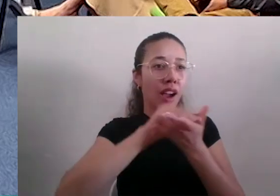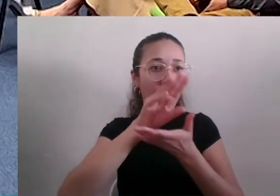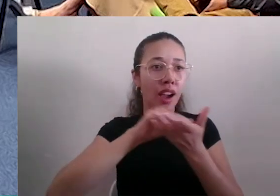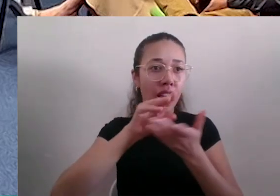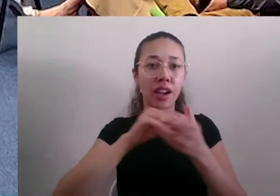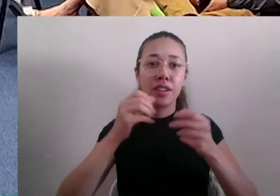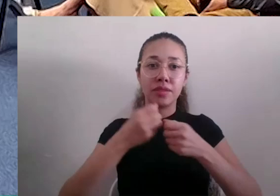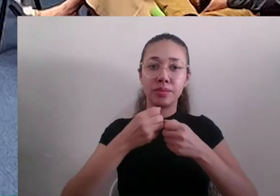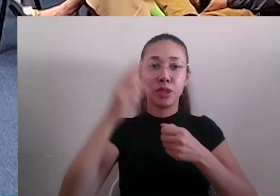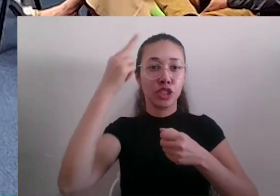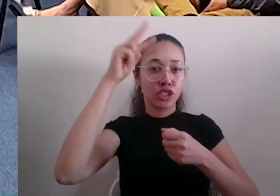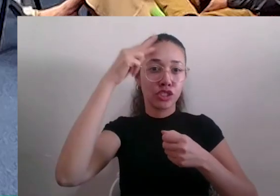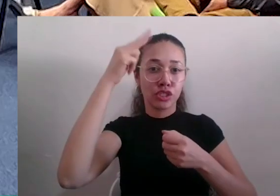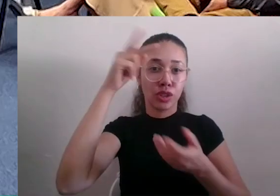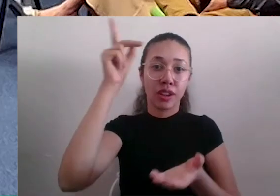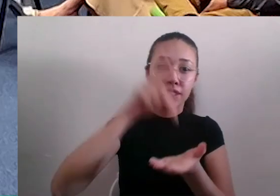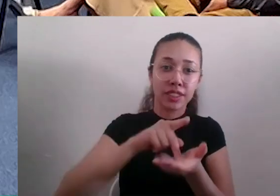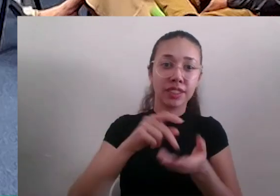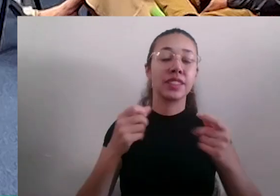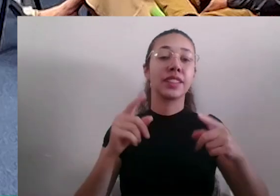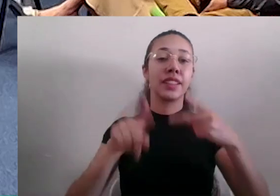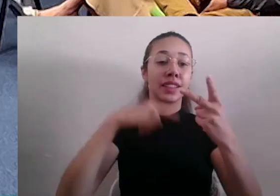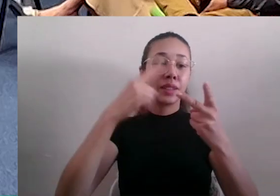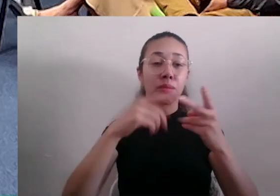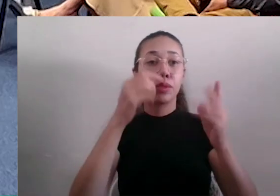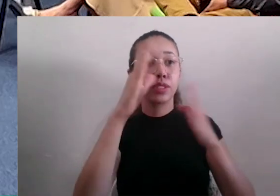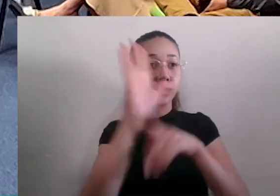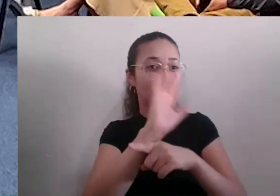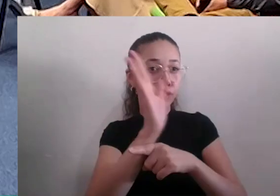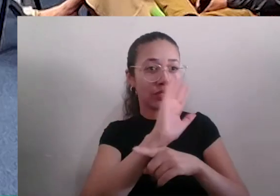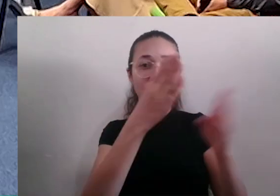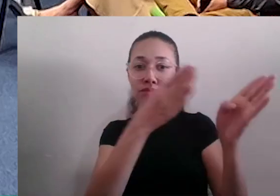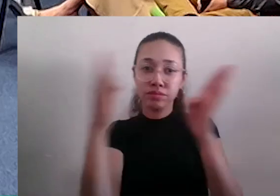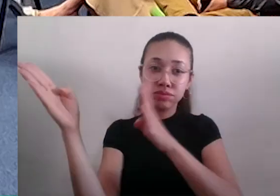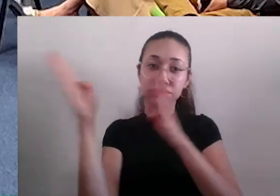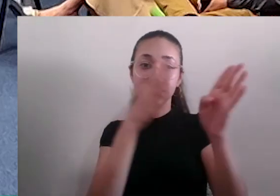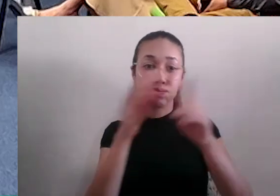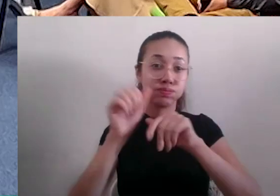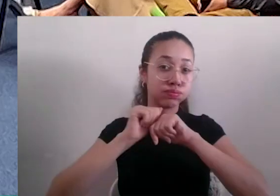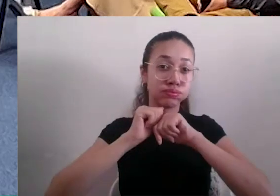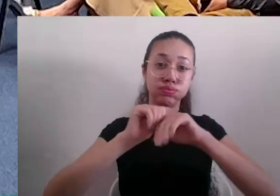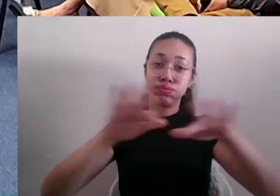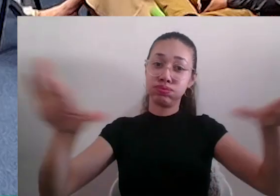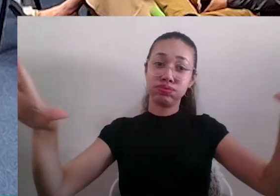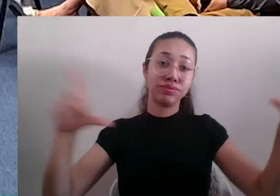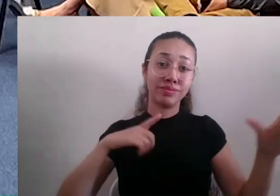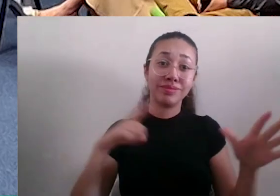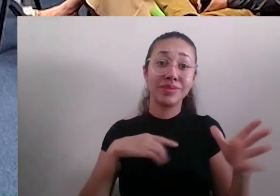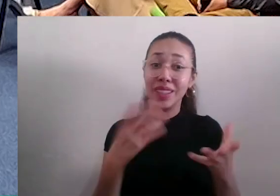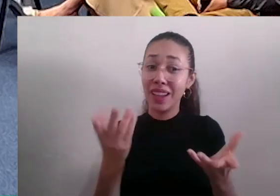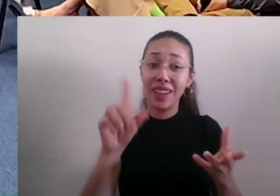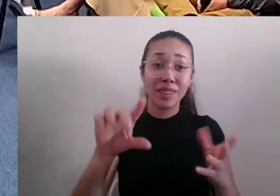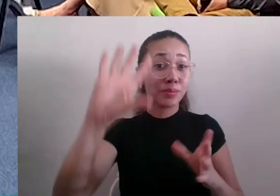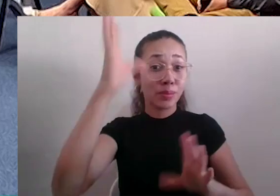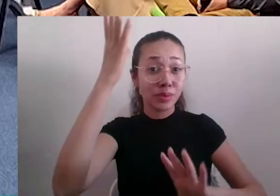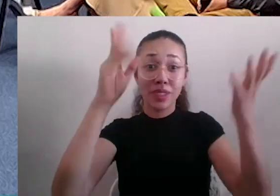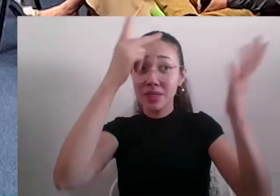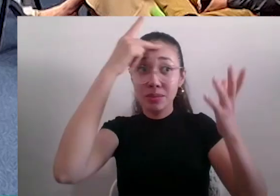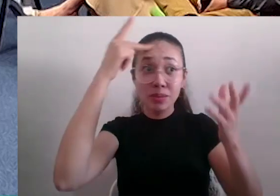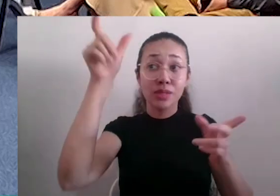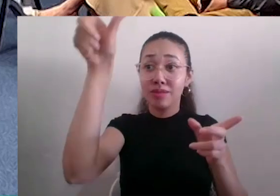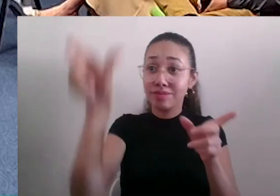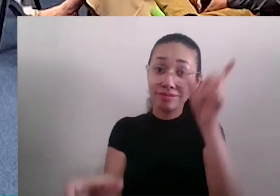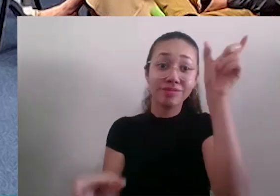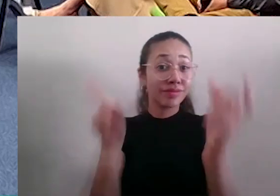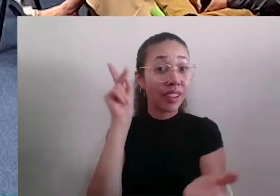eterno daquela tragédia que é uma tragédia que vocês sabem melhor do que eu acontece com pessoas com com pessoas com a família com